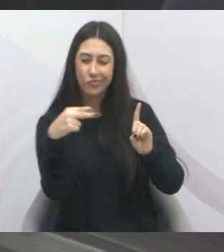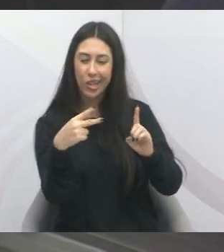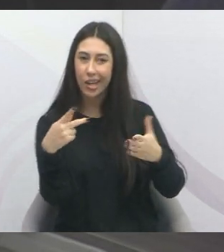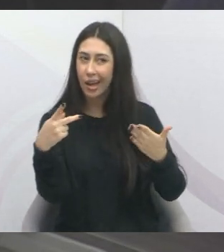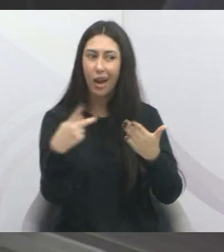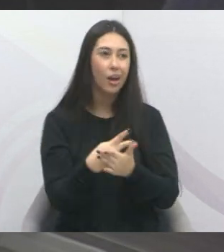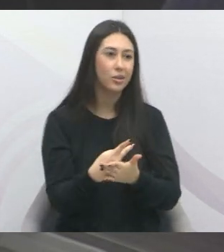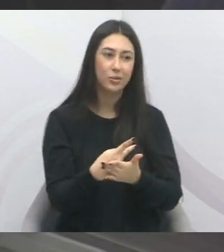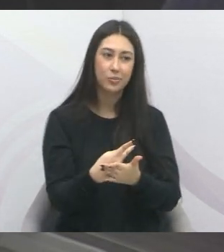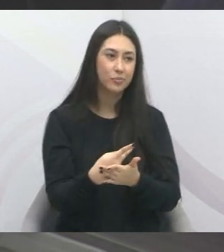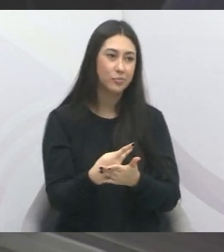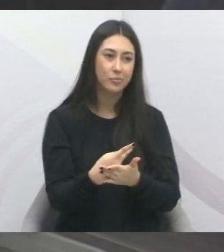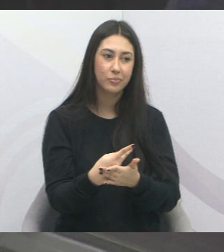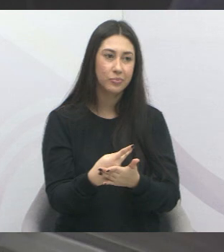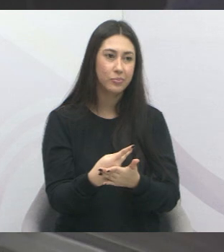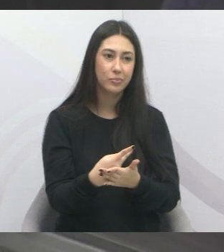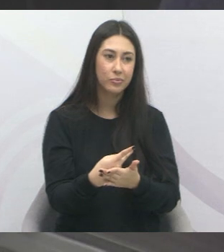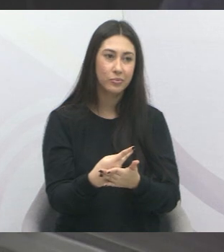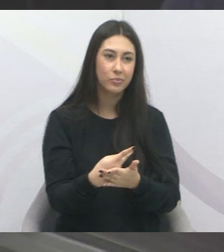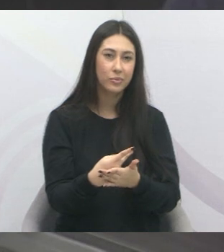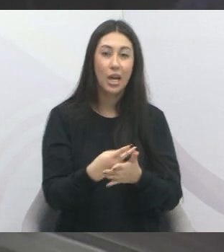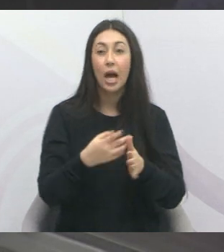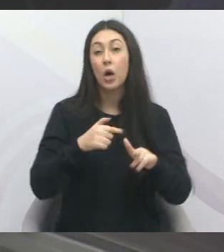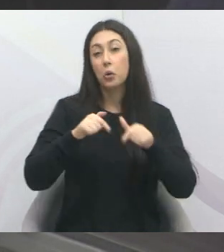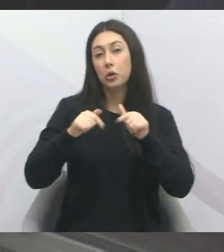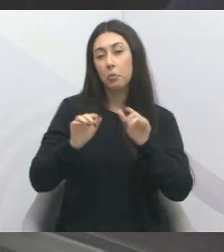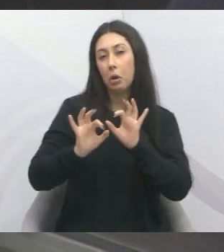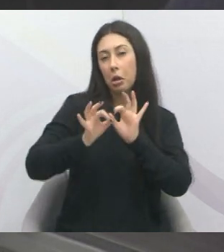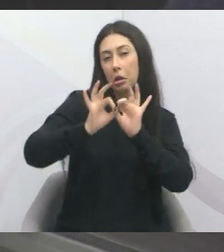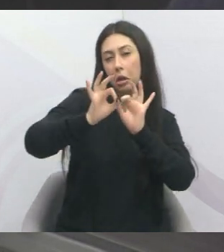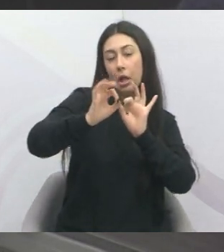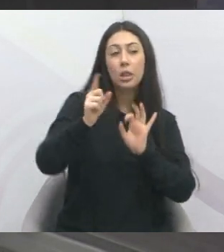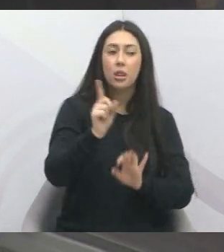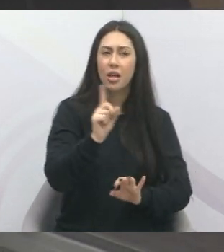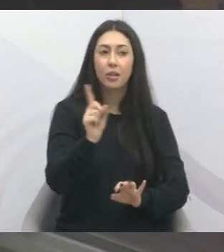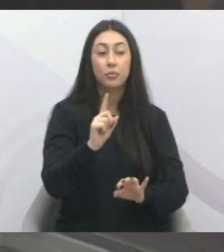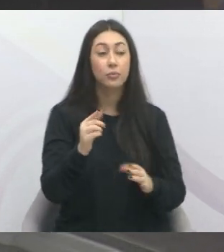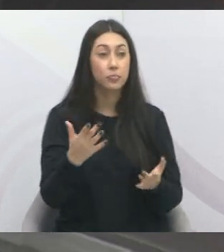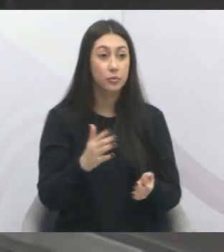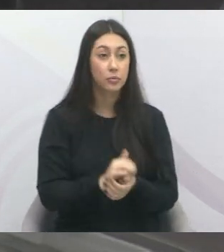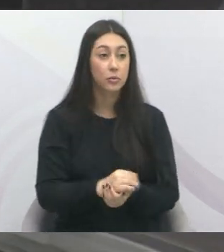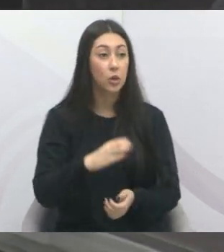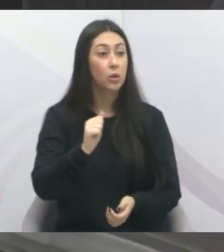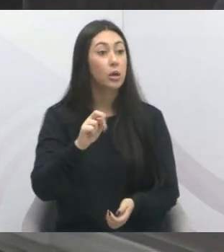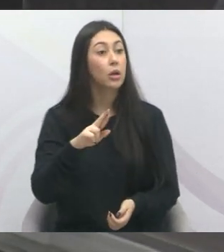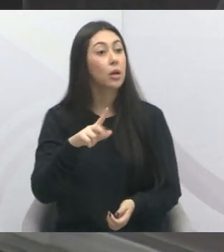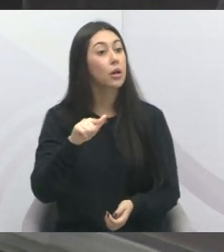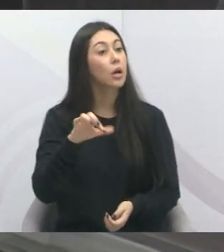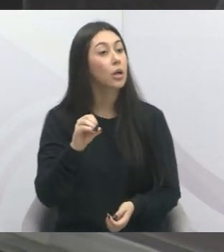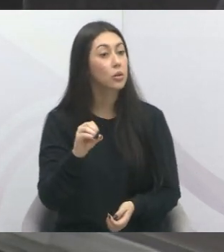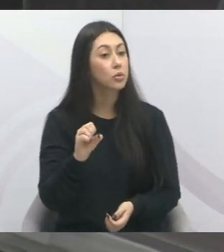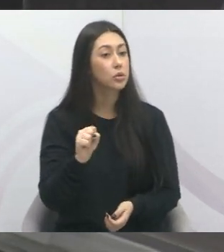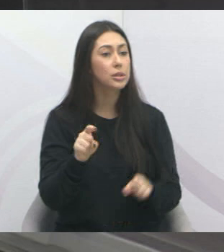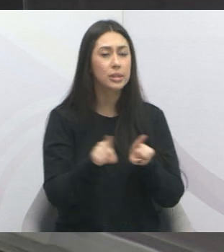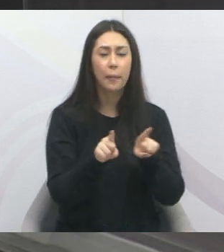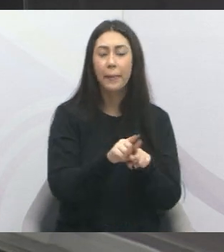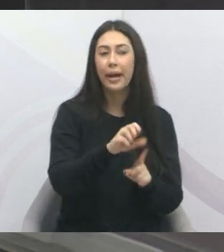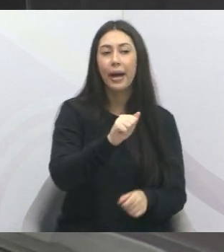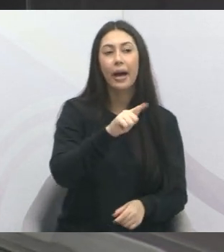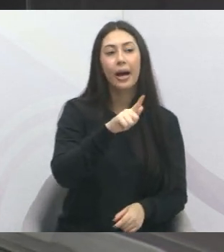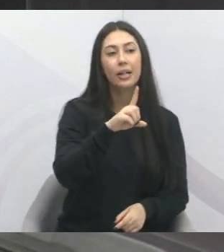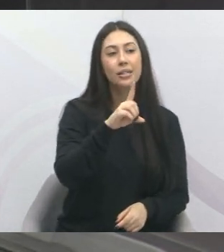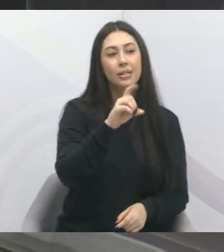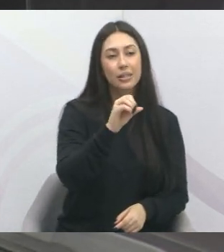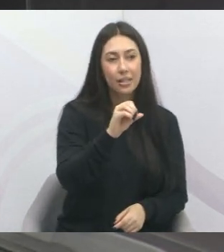não traz longevidade. Você está pegando uma pessoa... O Carlos é Águida Médicos, eles sabem disso. Você está